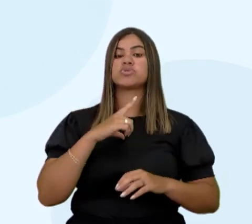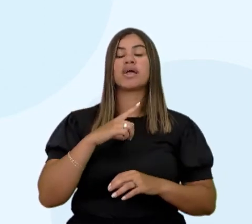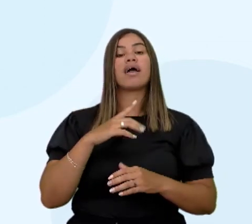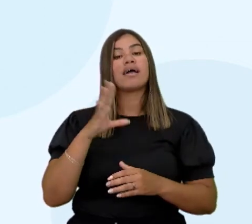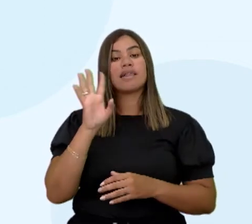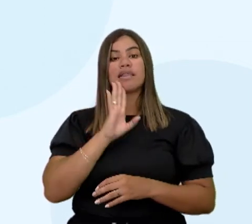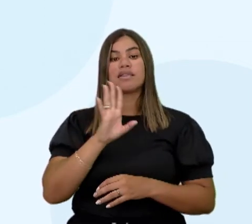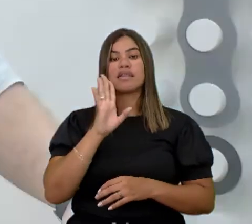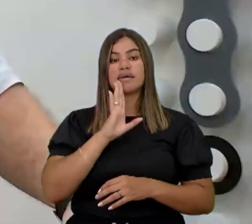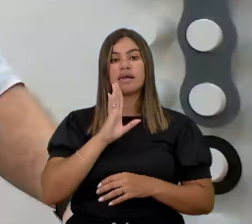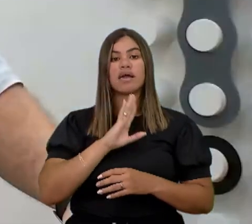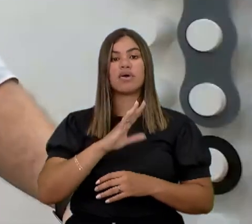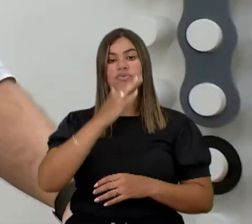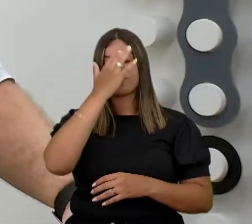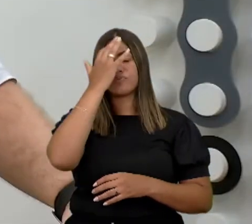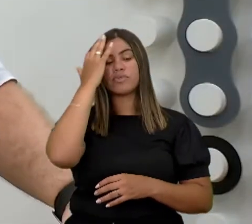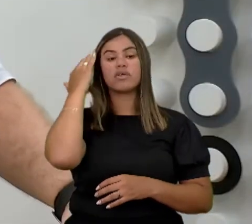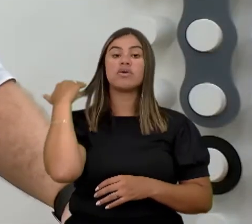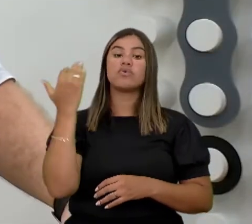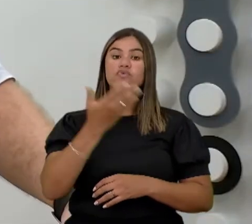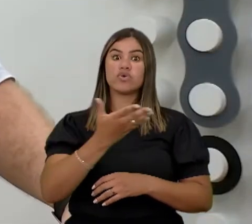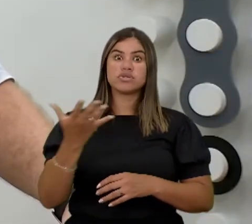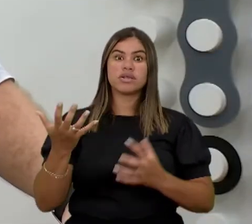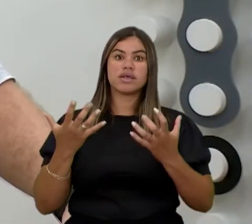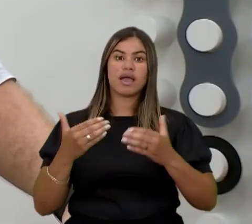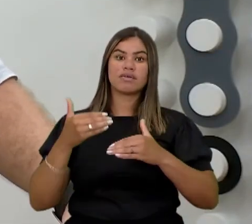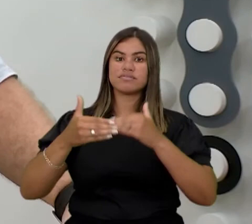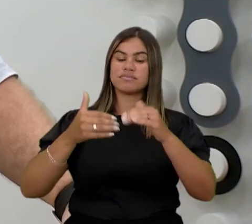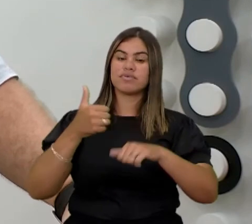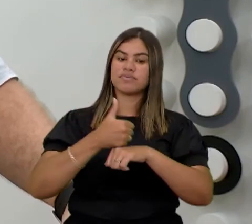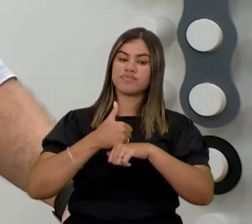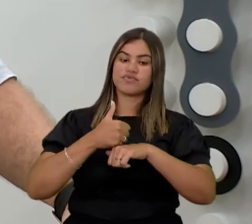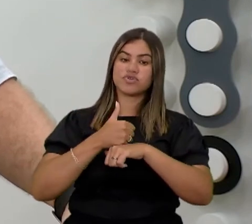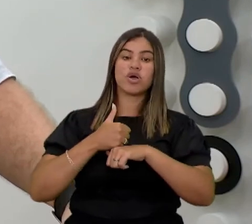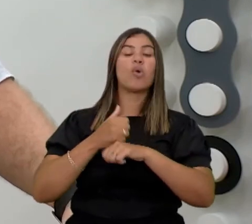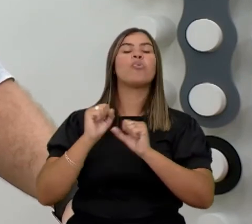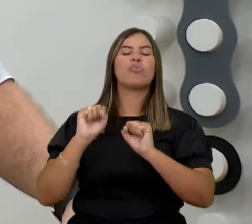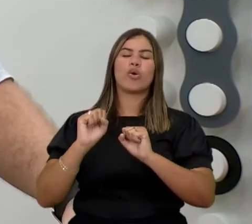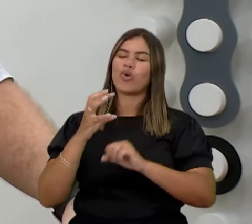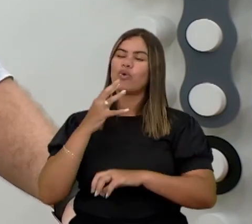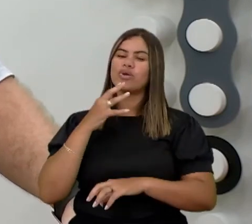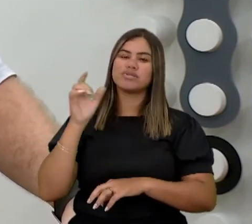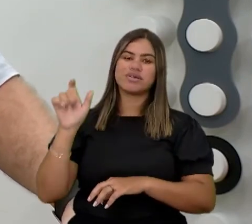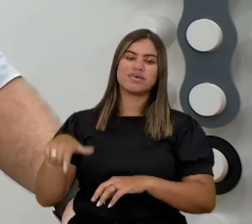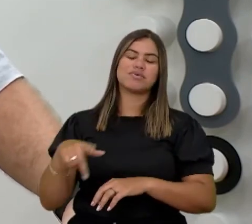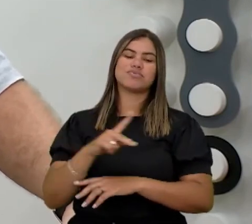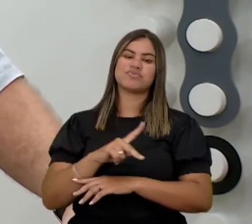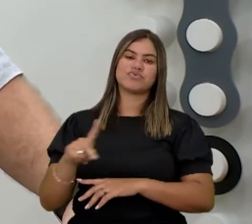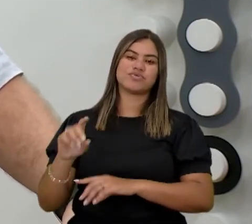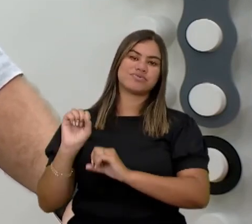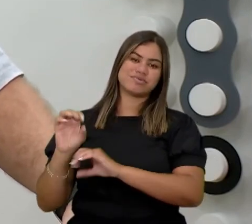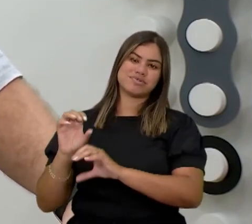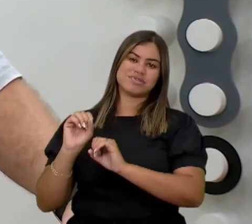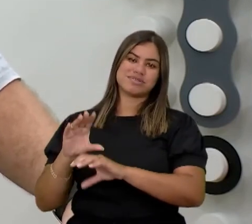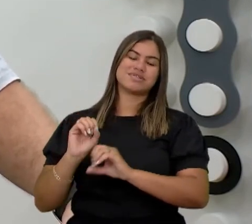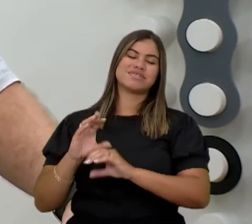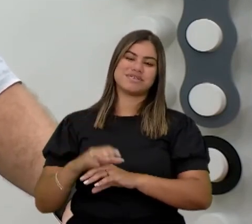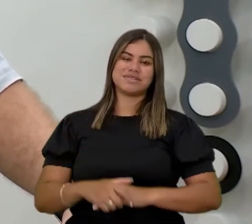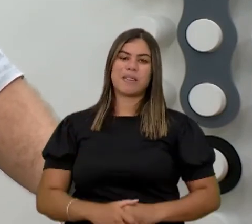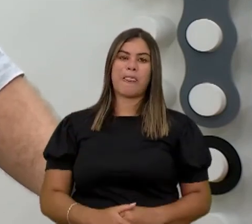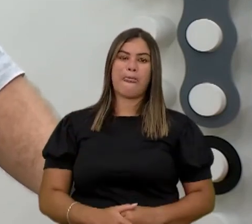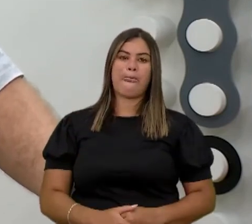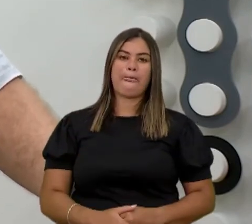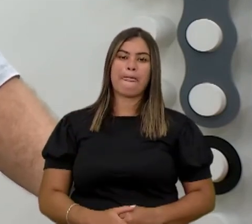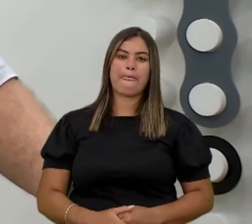para quem, né, pretende, né, seguir essa carreira, né, já pode se acostumando até com o professor, né, que ainda está lá lecionando, e aí você pode estar